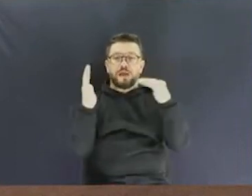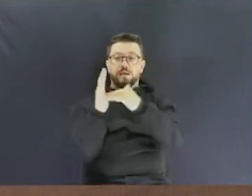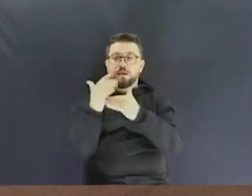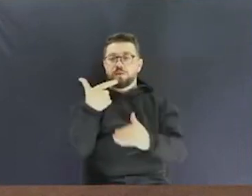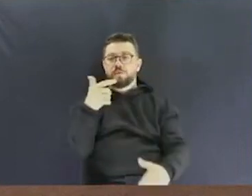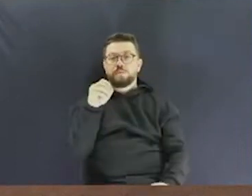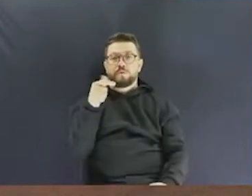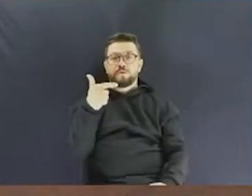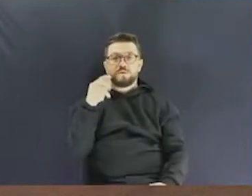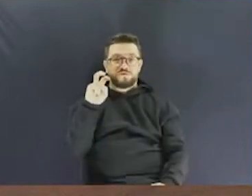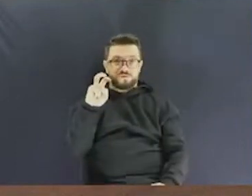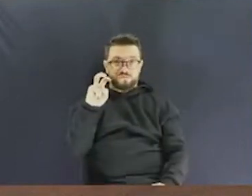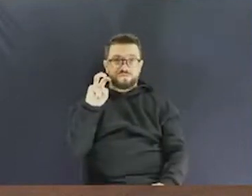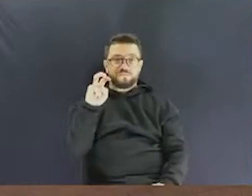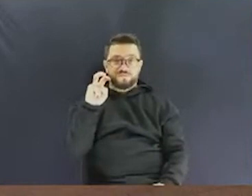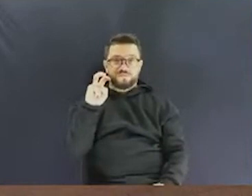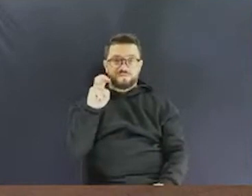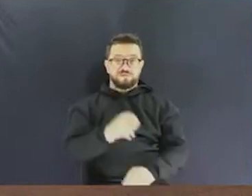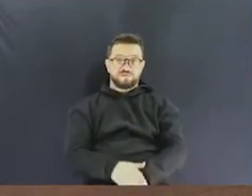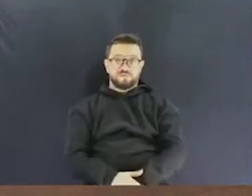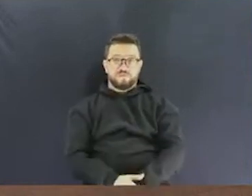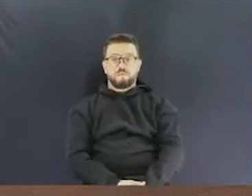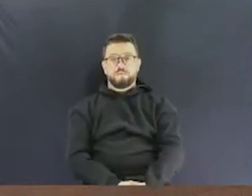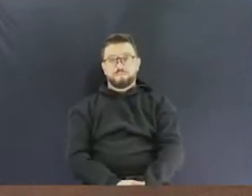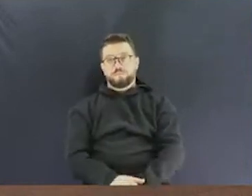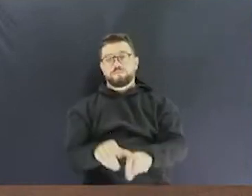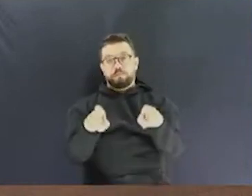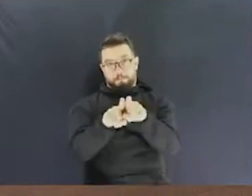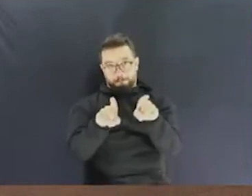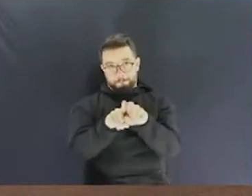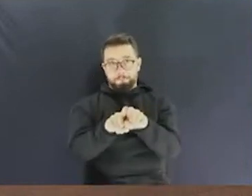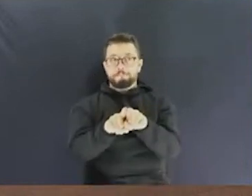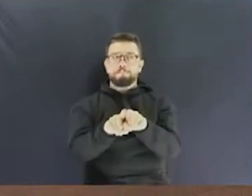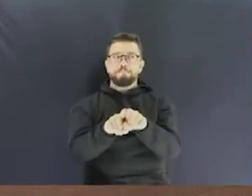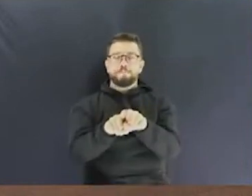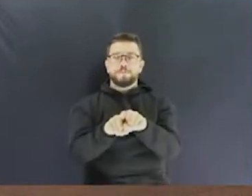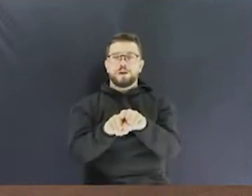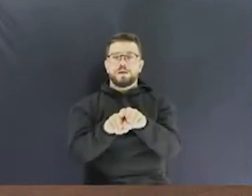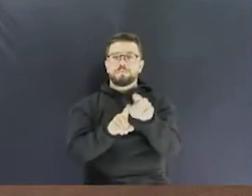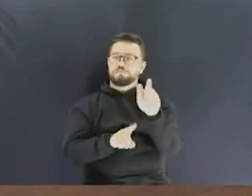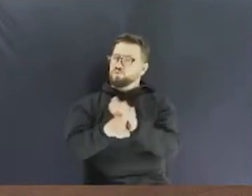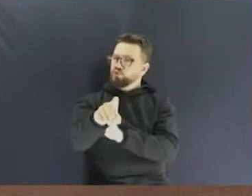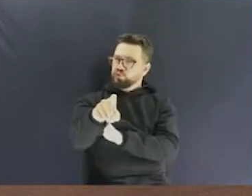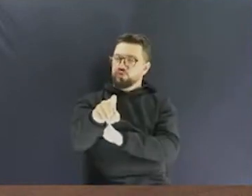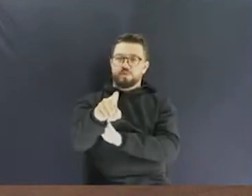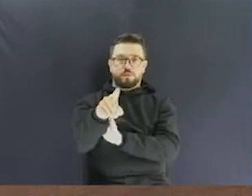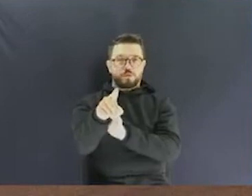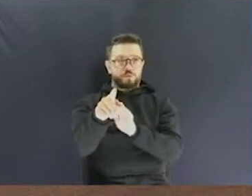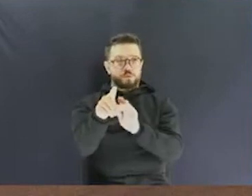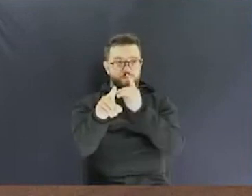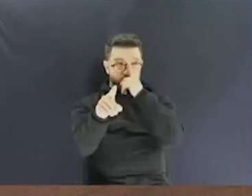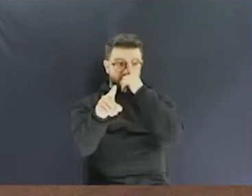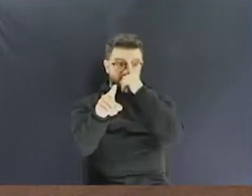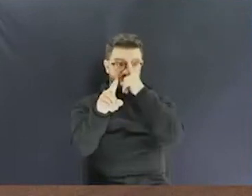A questão das ciclovias, a vereadora Indiara já levantou, mas aí também quero questionar se dentro dessas... disso tudo está previsto também a questão